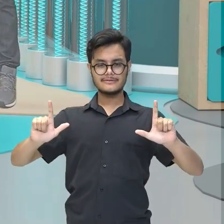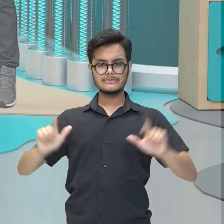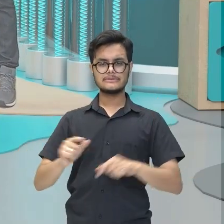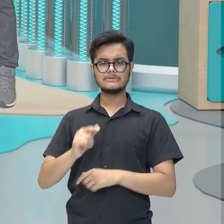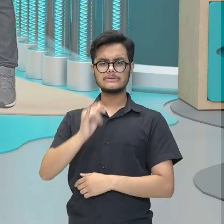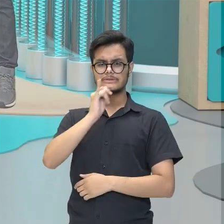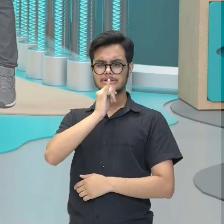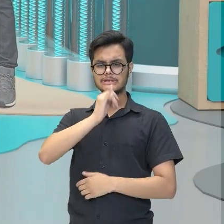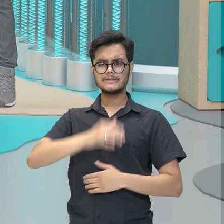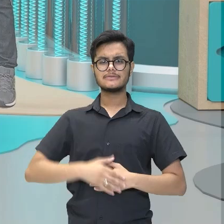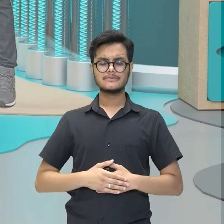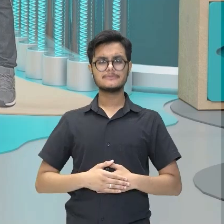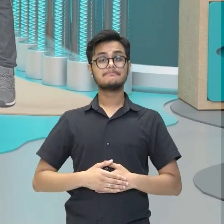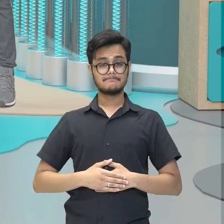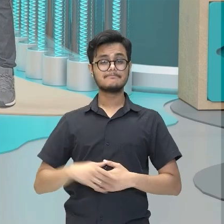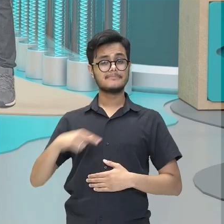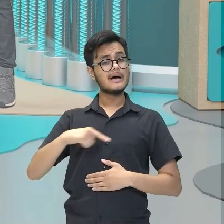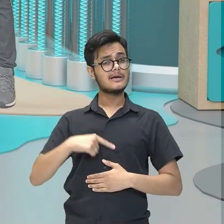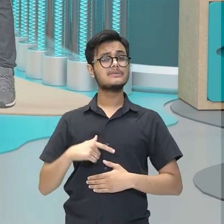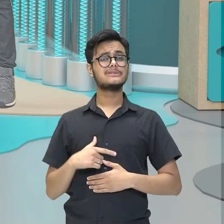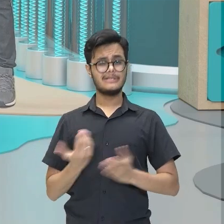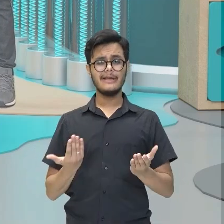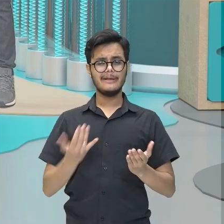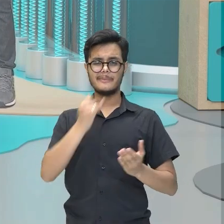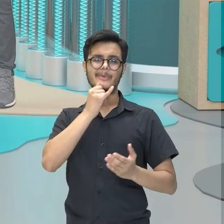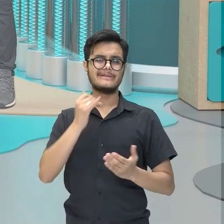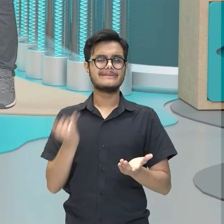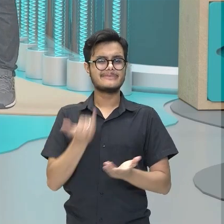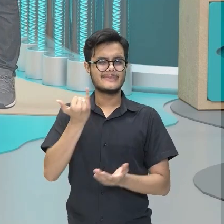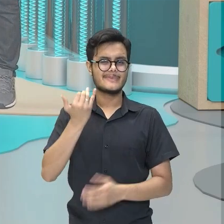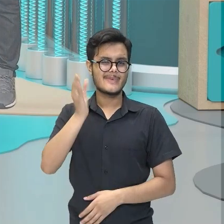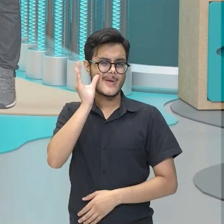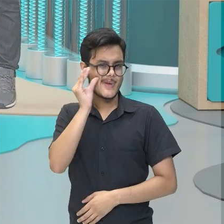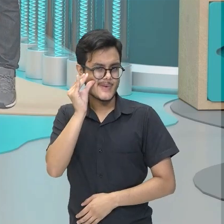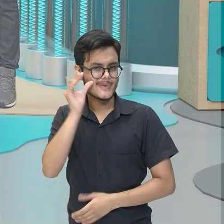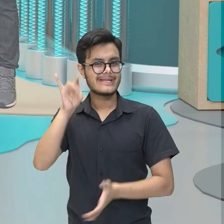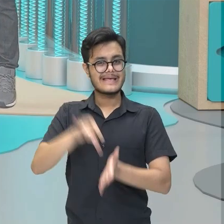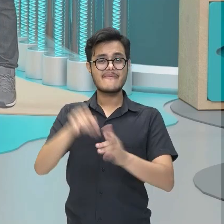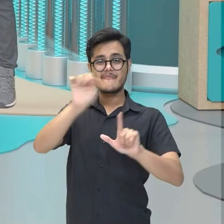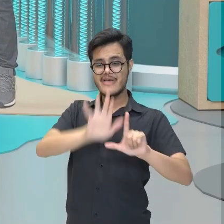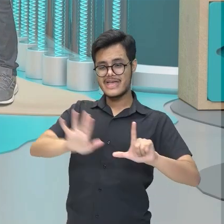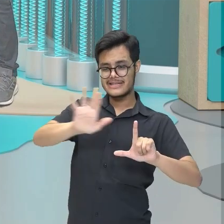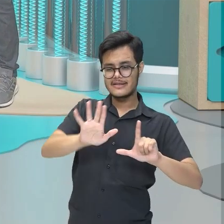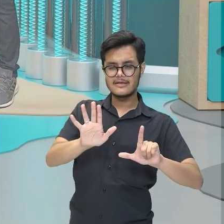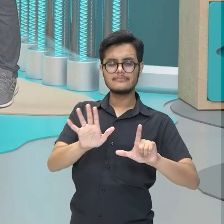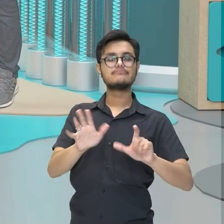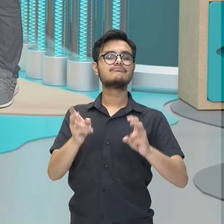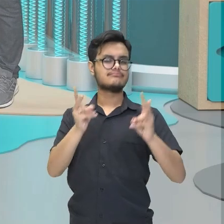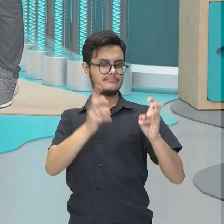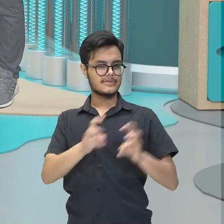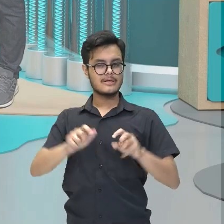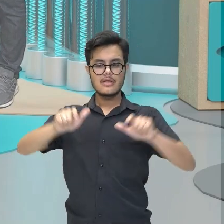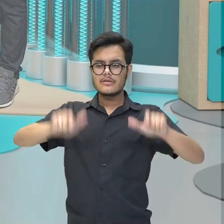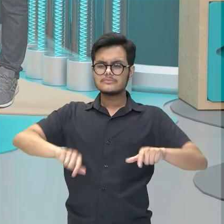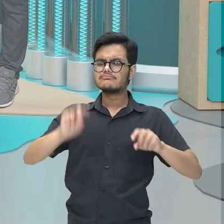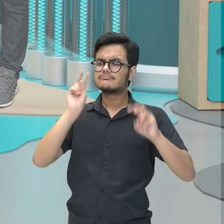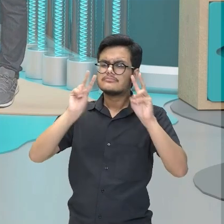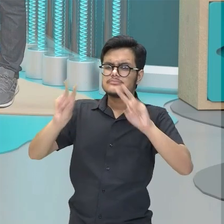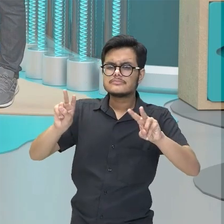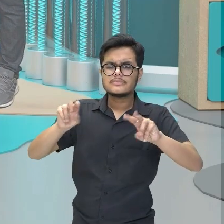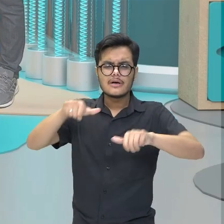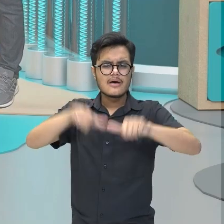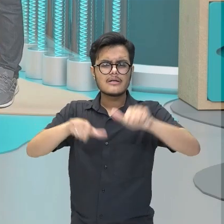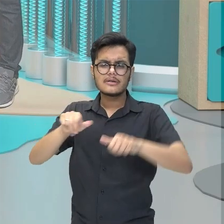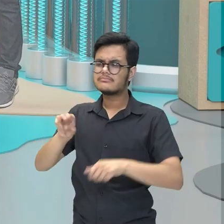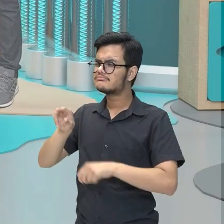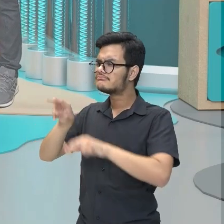que interativo do próprio site que mostra para a gente, olha só, quando a gente observa essa imagem de uma periferia da cidade de São Paulo, certo?